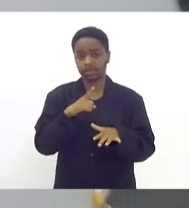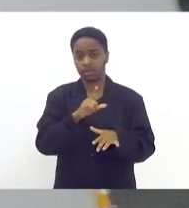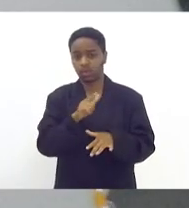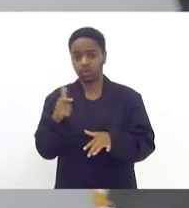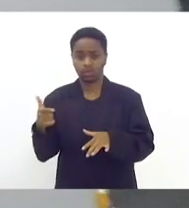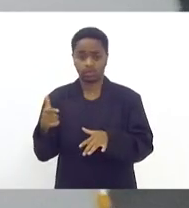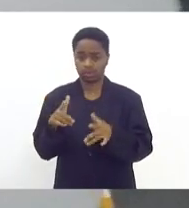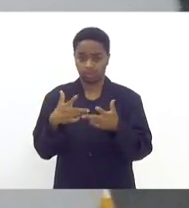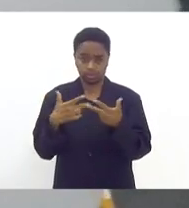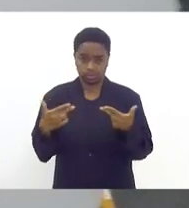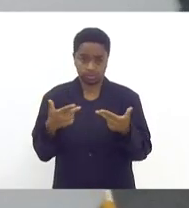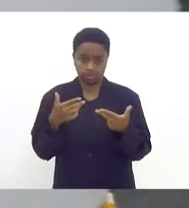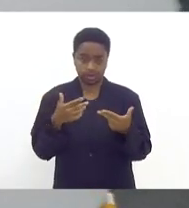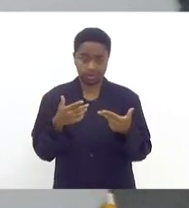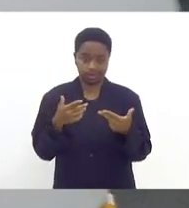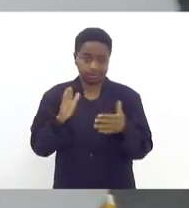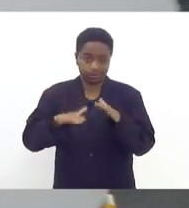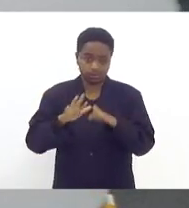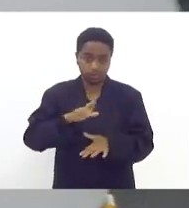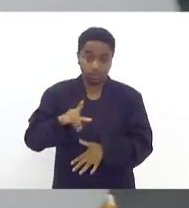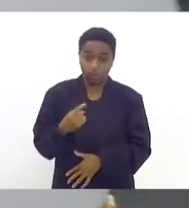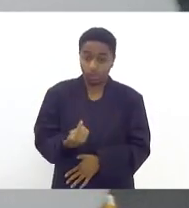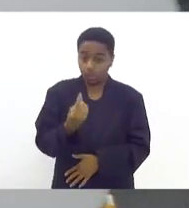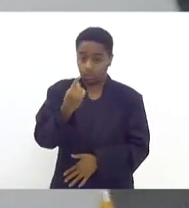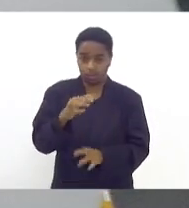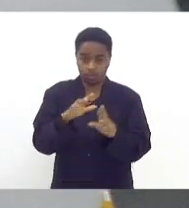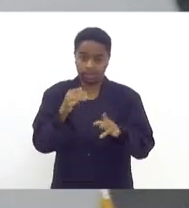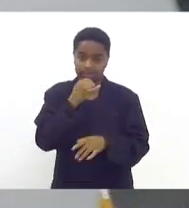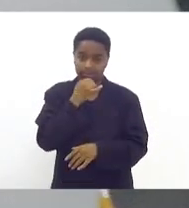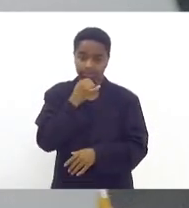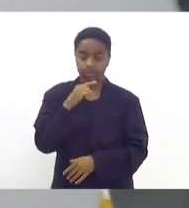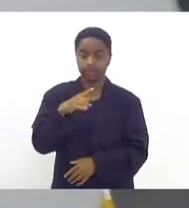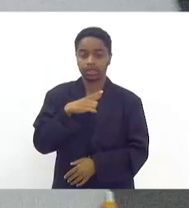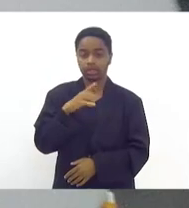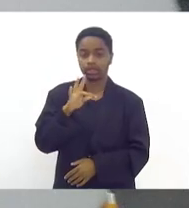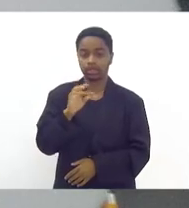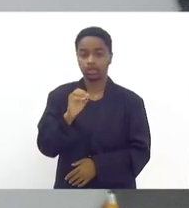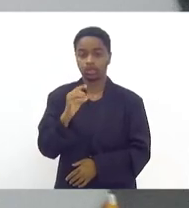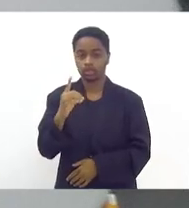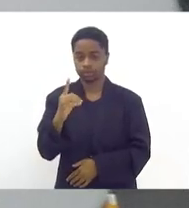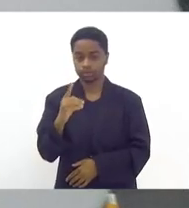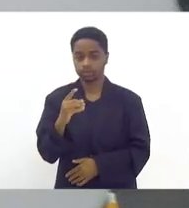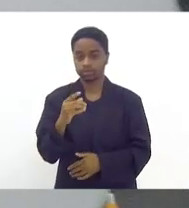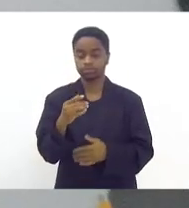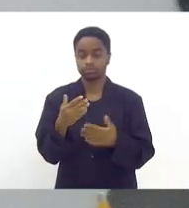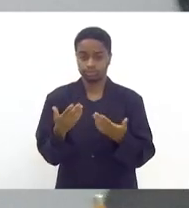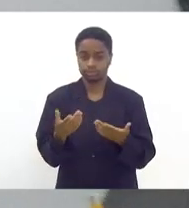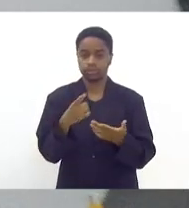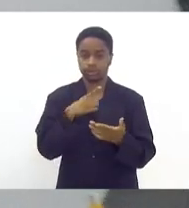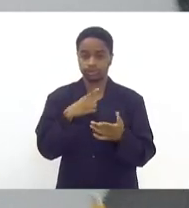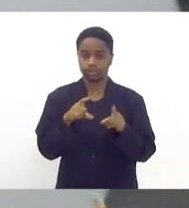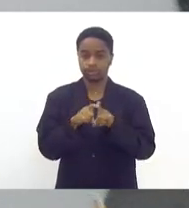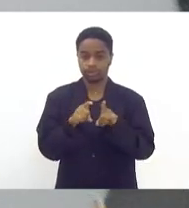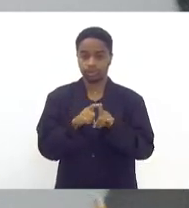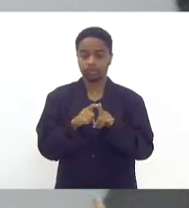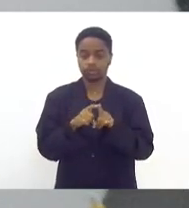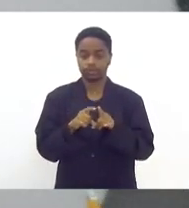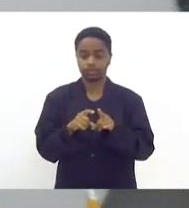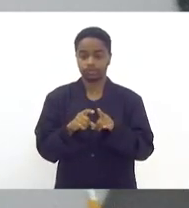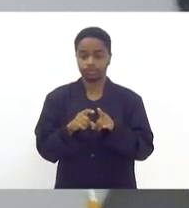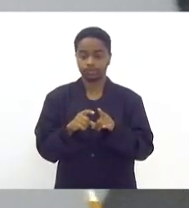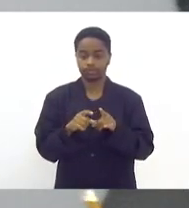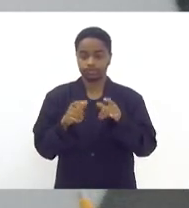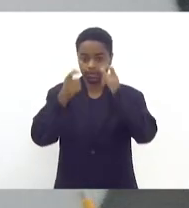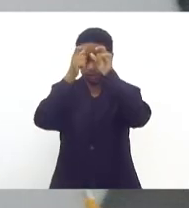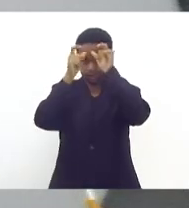que normalmente não é só aquilo vem com Tod né um transtorno também opositor ele